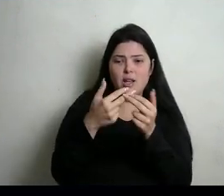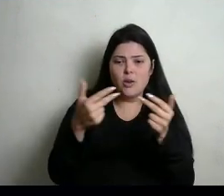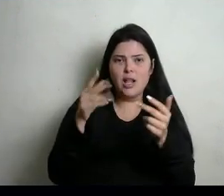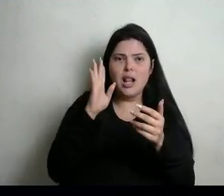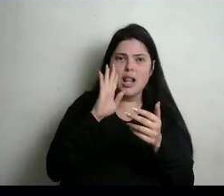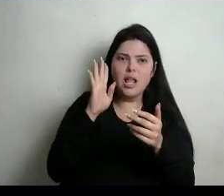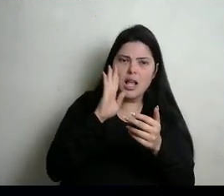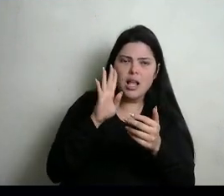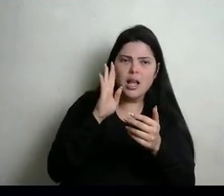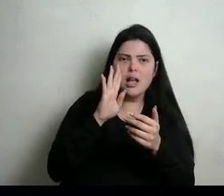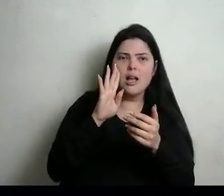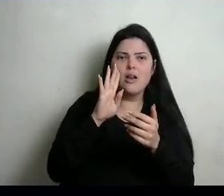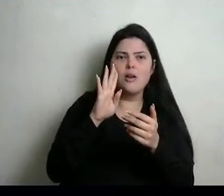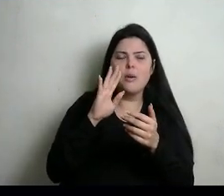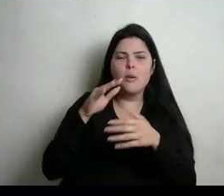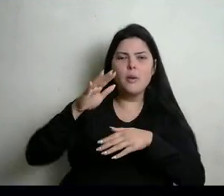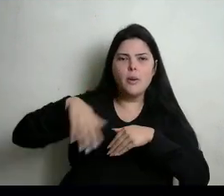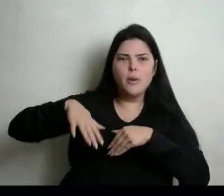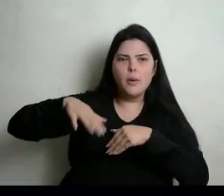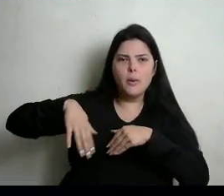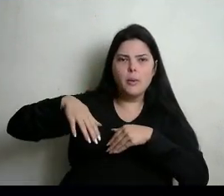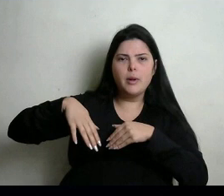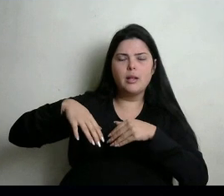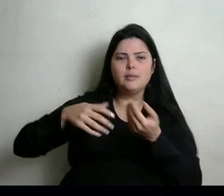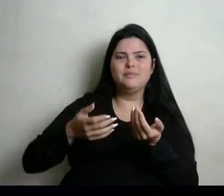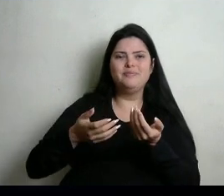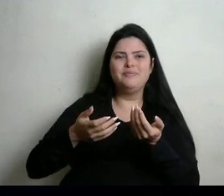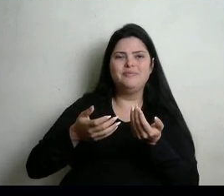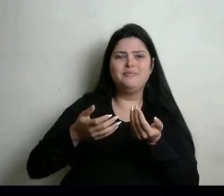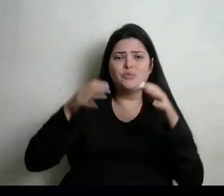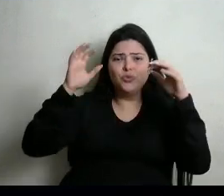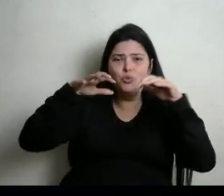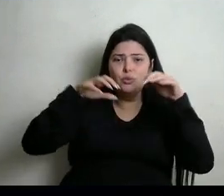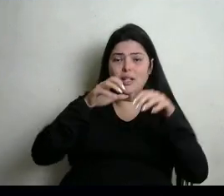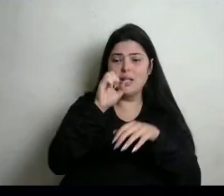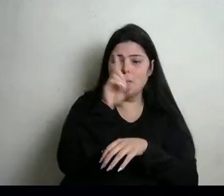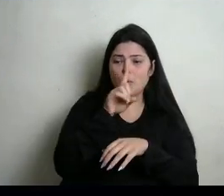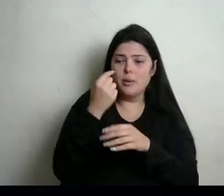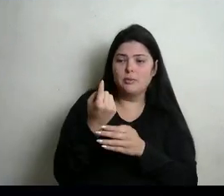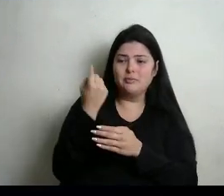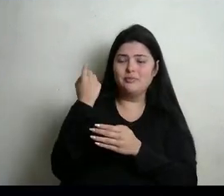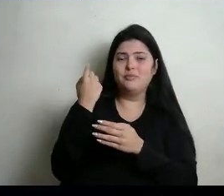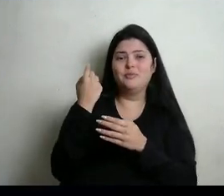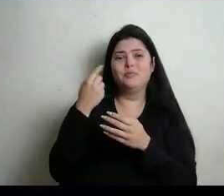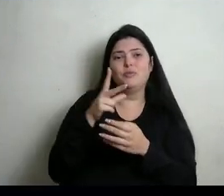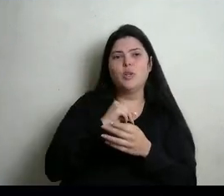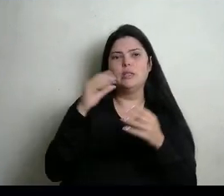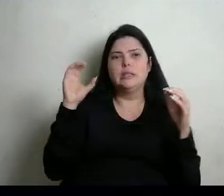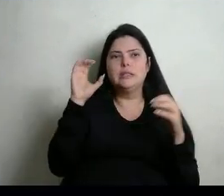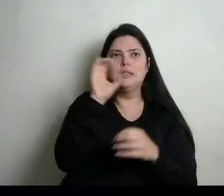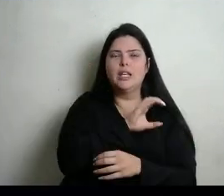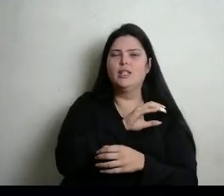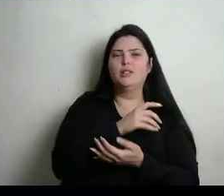praia, chovendo o tempo todo. E final de semana passada tava um calor assim, ó, incrível.